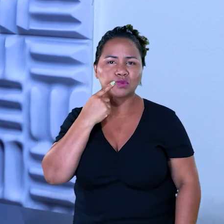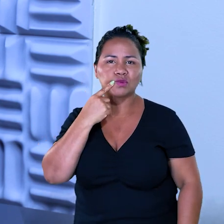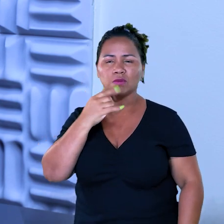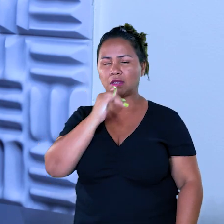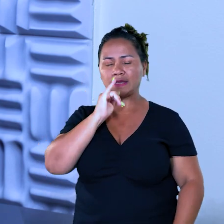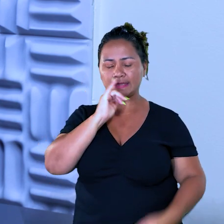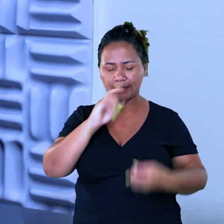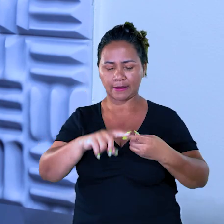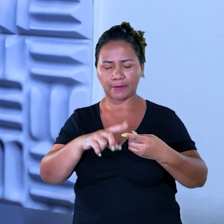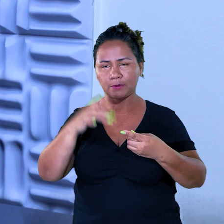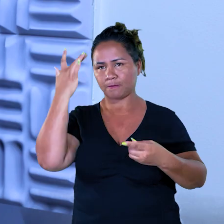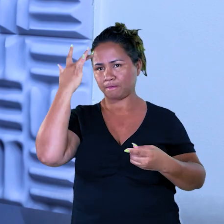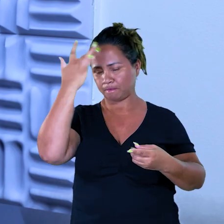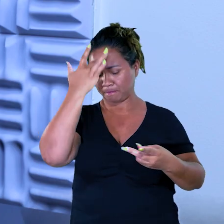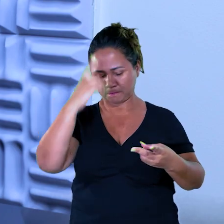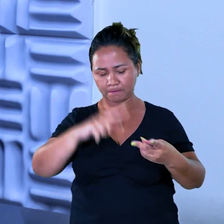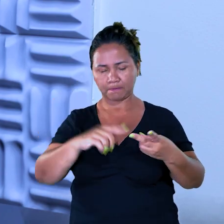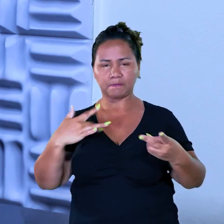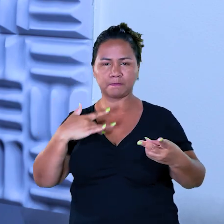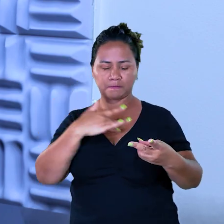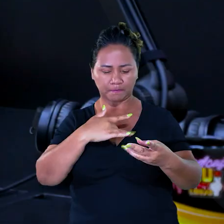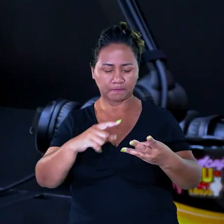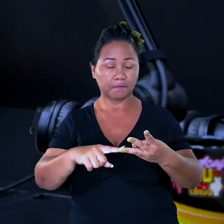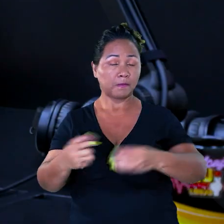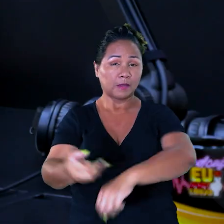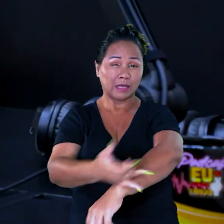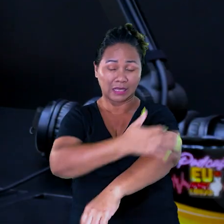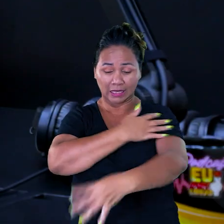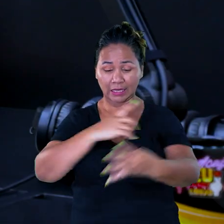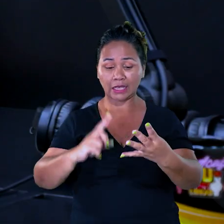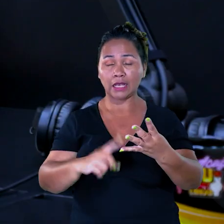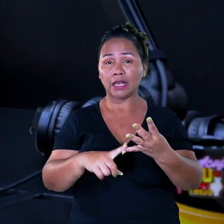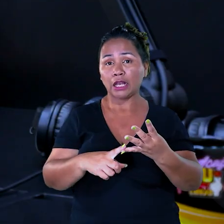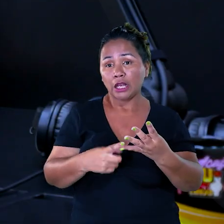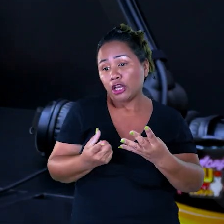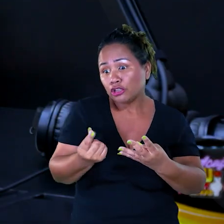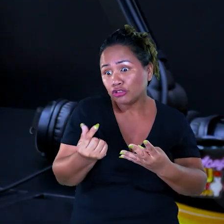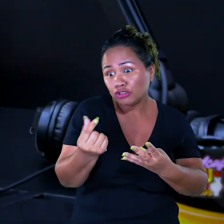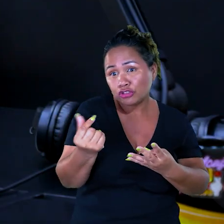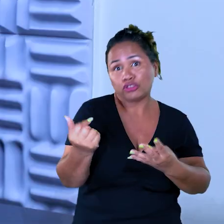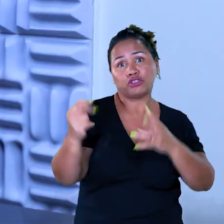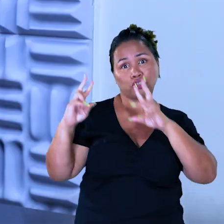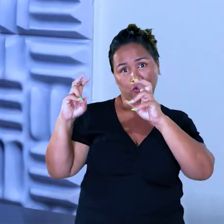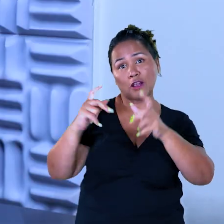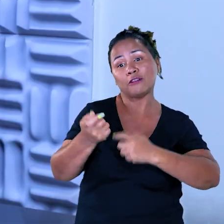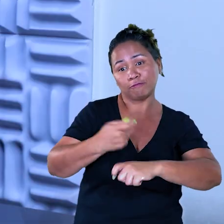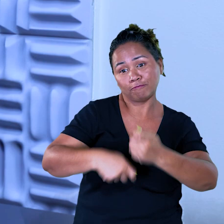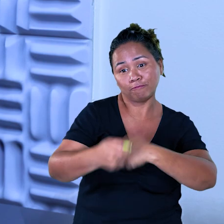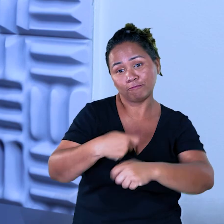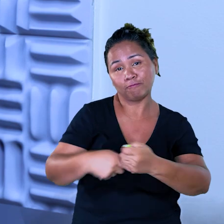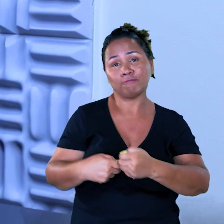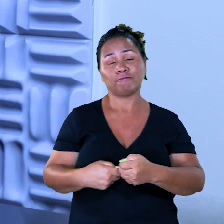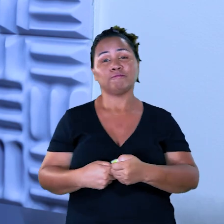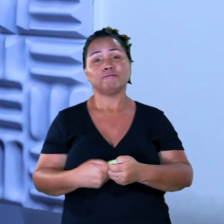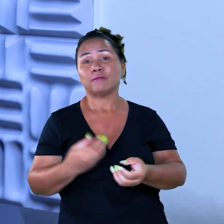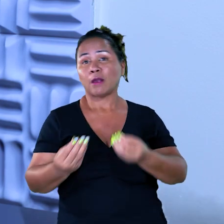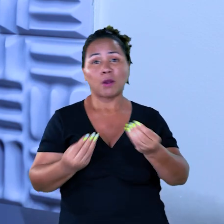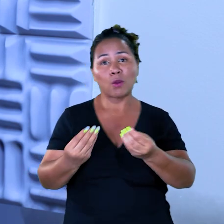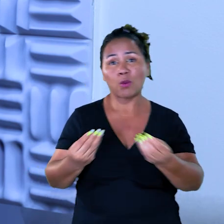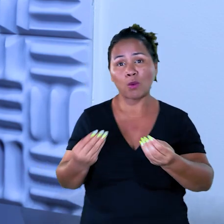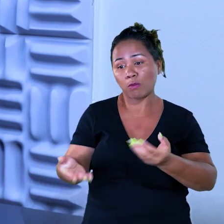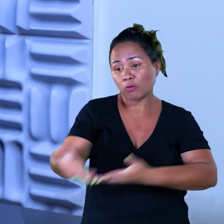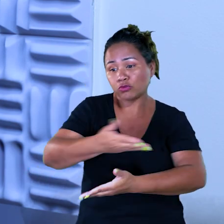questão financeira, o troco, respeito à família, tudo isso todos esses temas a gente trabalha com eles. Porque você é